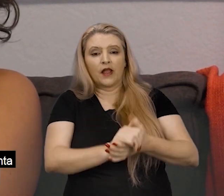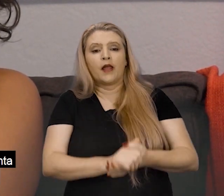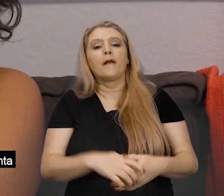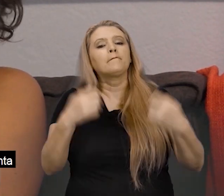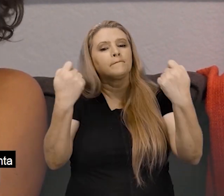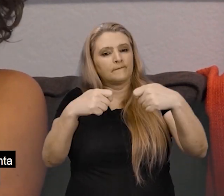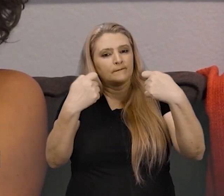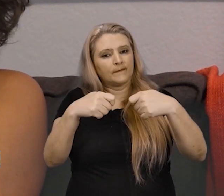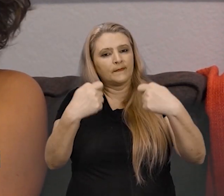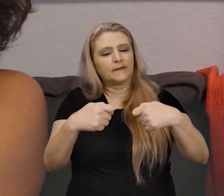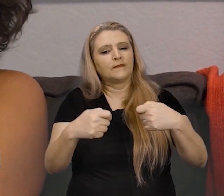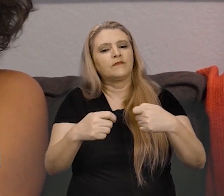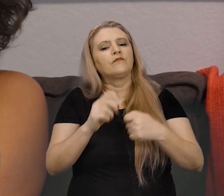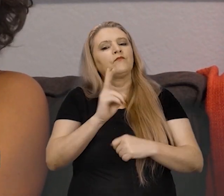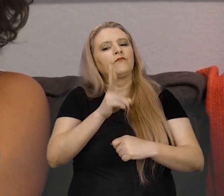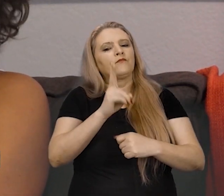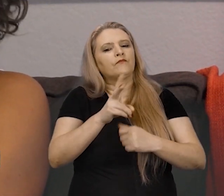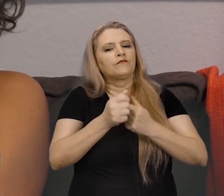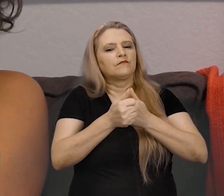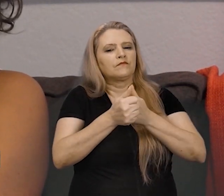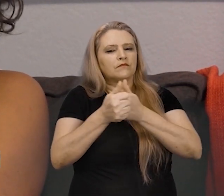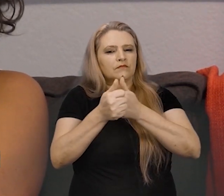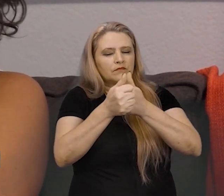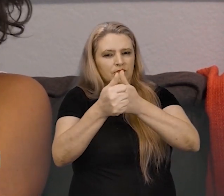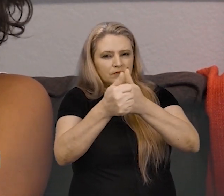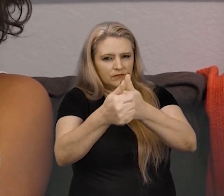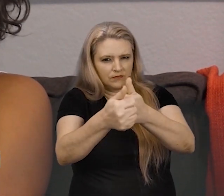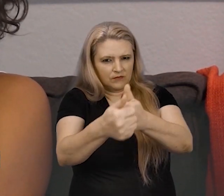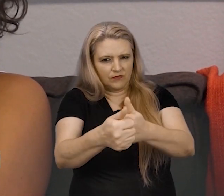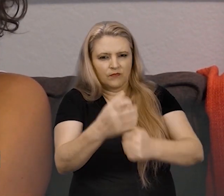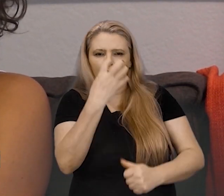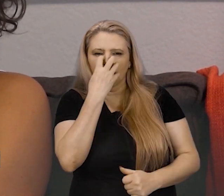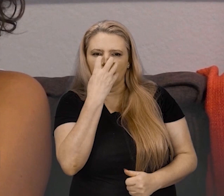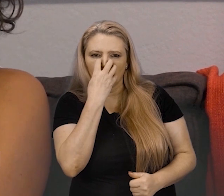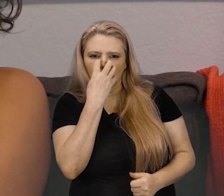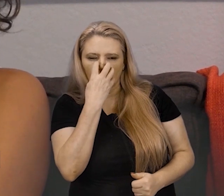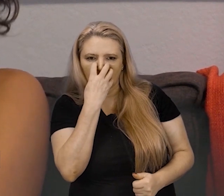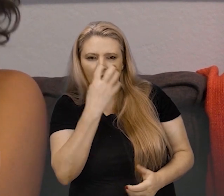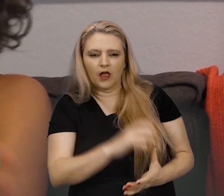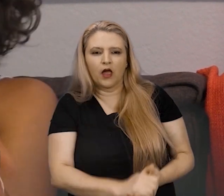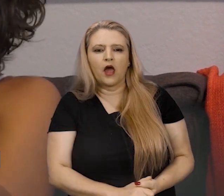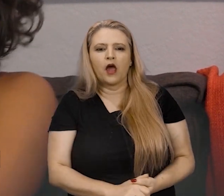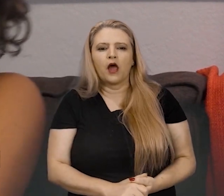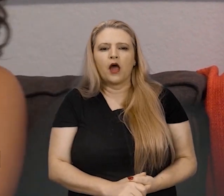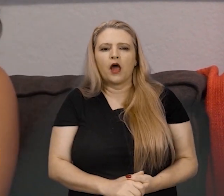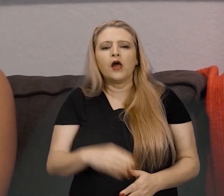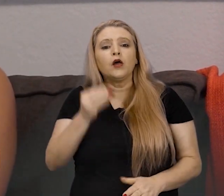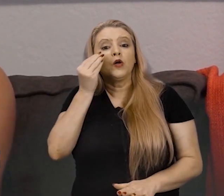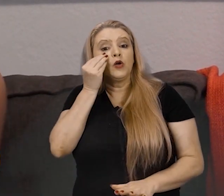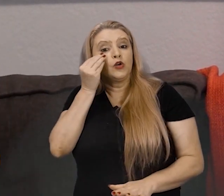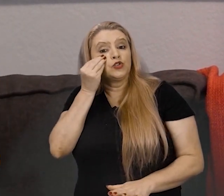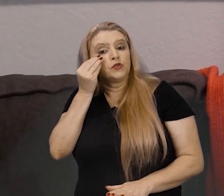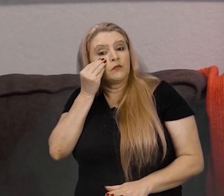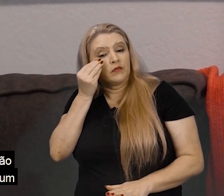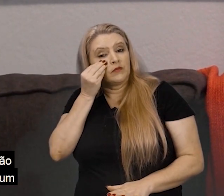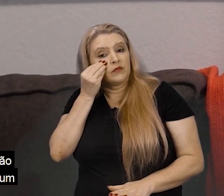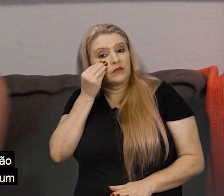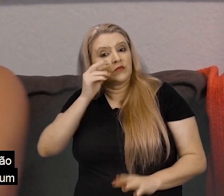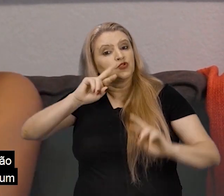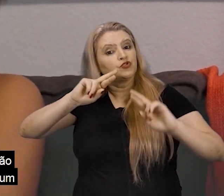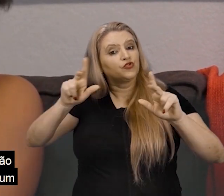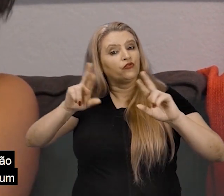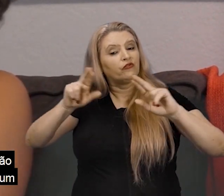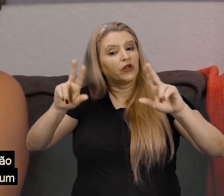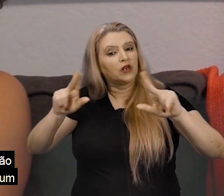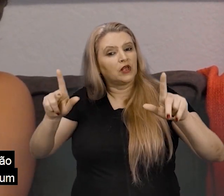carnaval. Então, eu experimento um bocado essa diferença durante o período do carnaval e durante